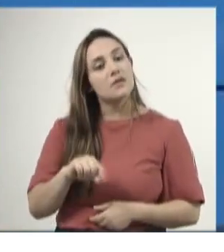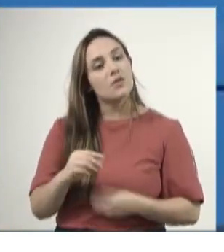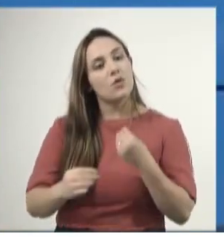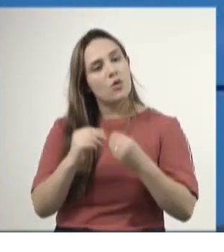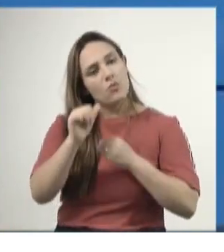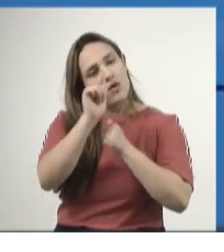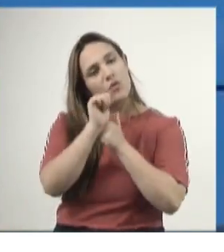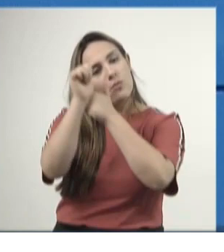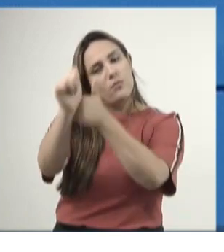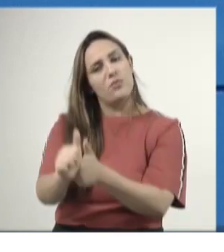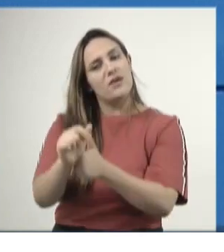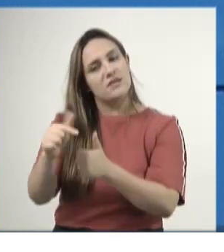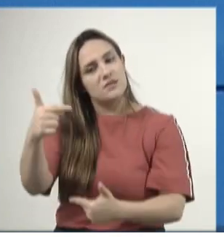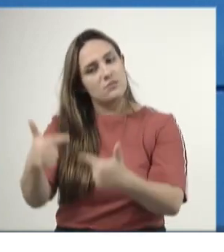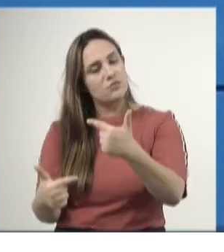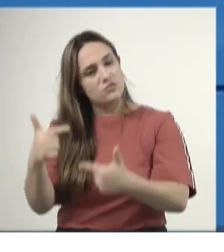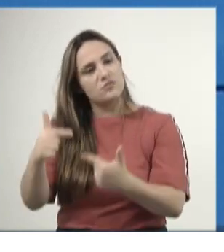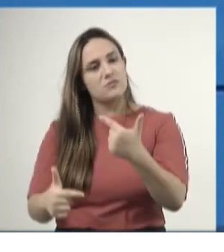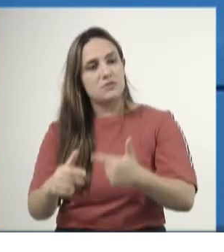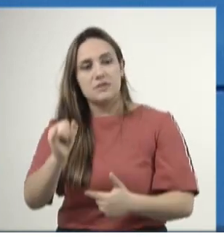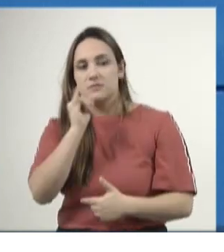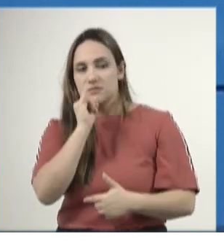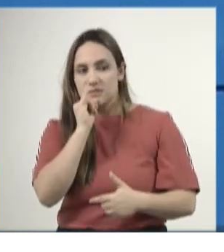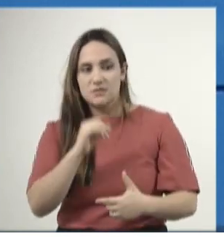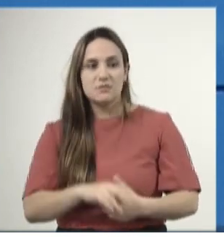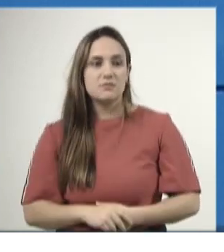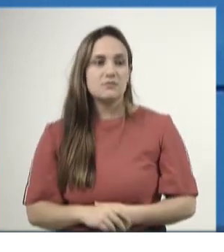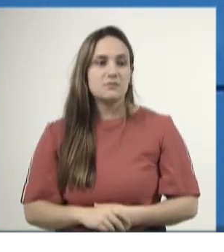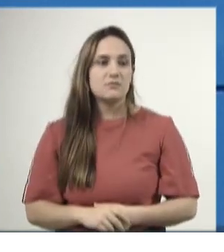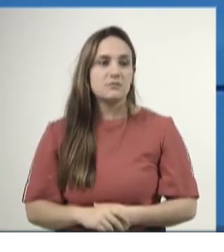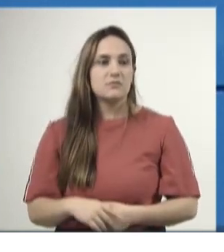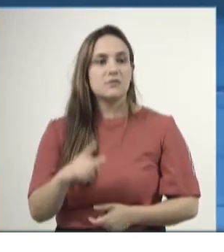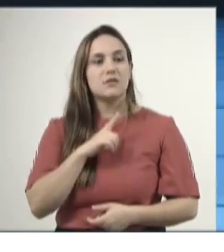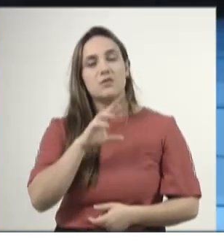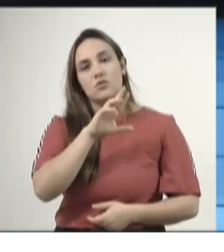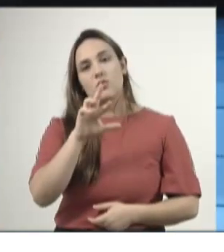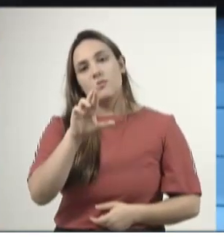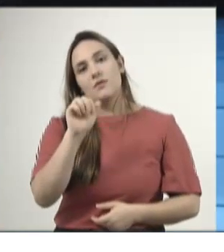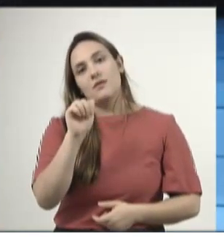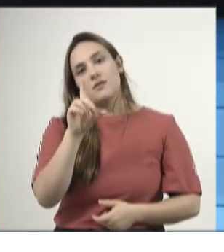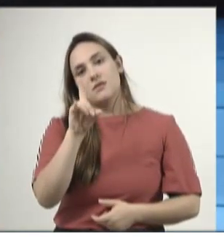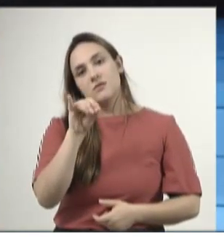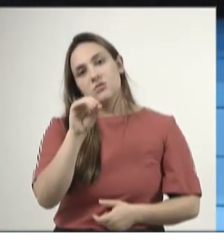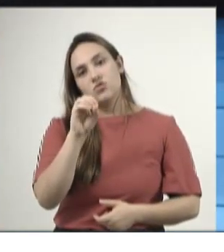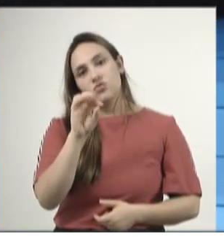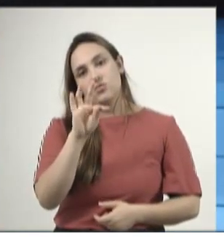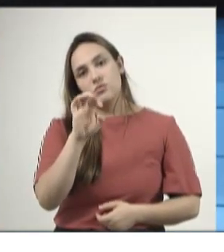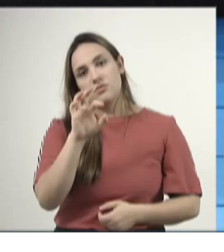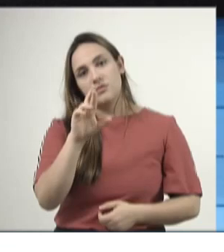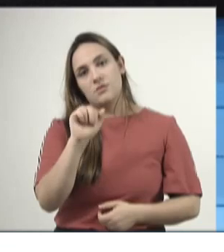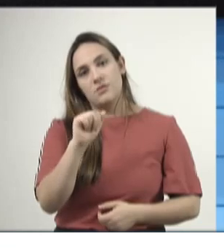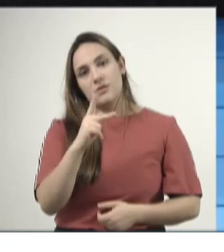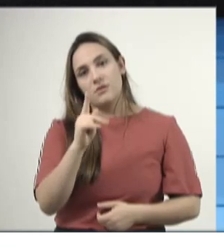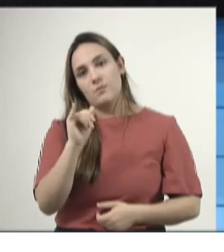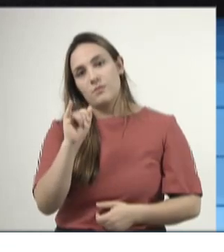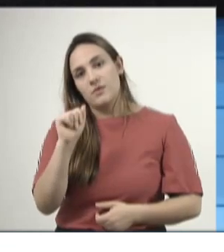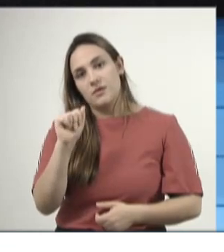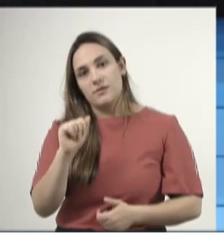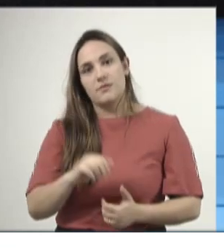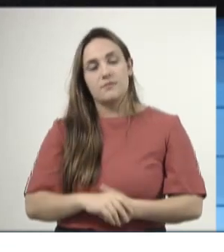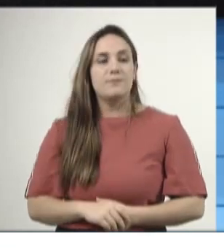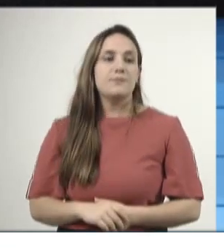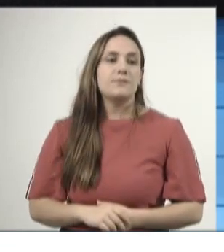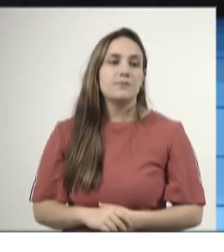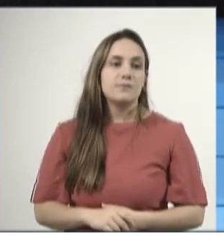dessas políticas. Eu dou aqui como exemplo a radioterapia. Desde 2019, os índices, se os